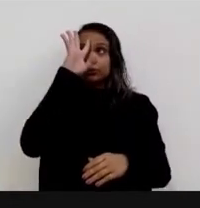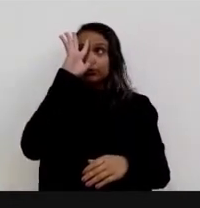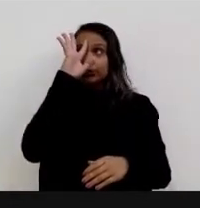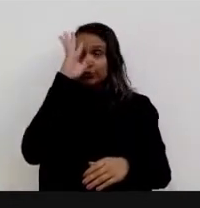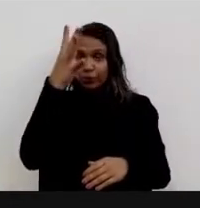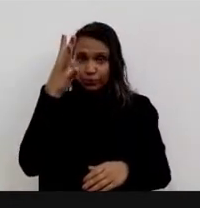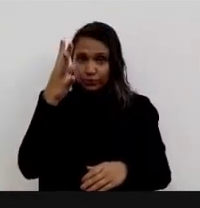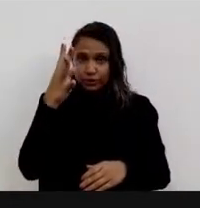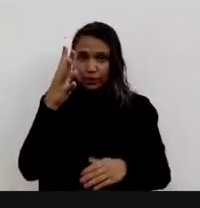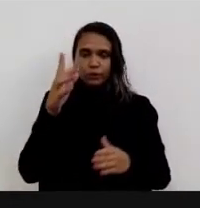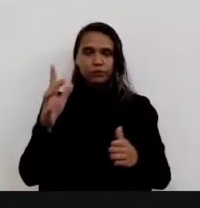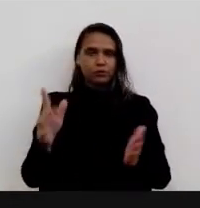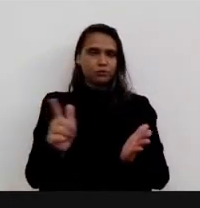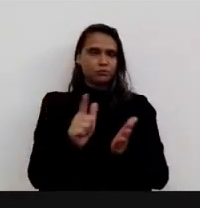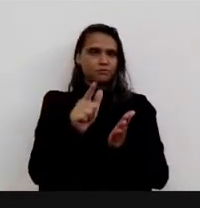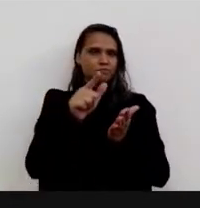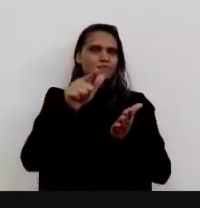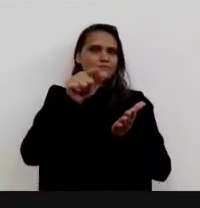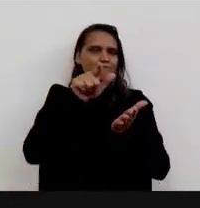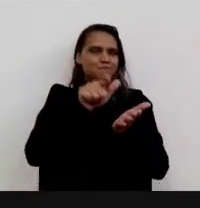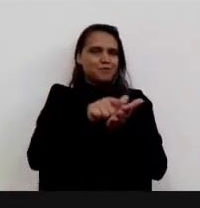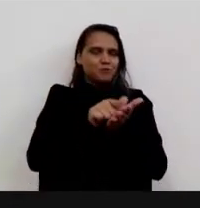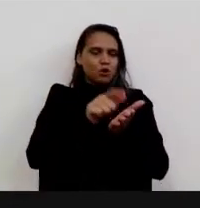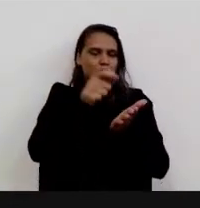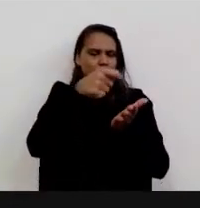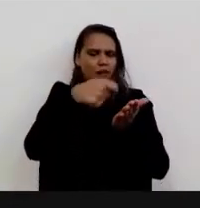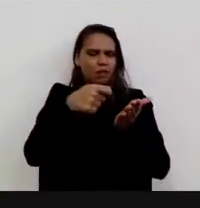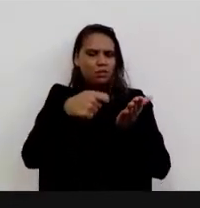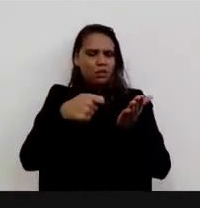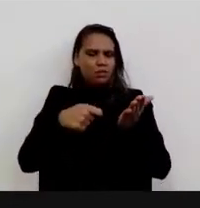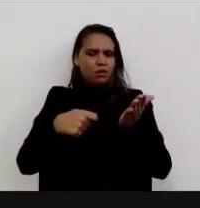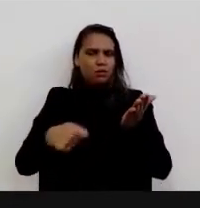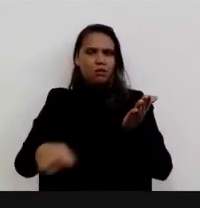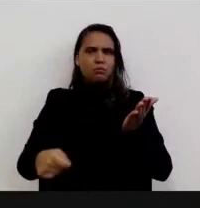nos nossos folhas dessa árvore.